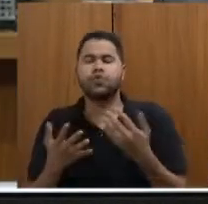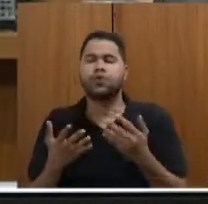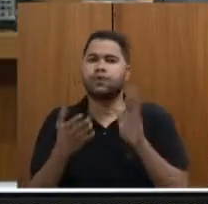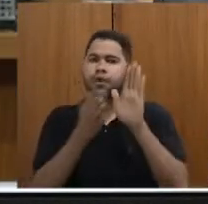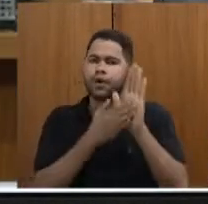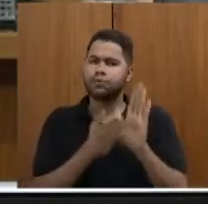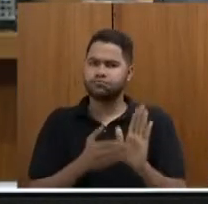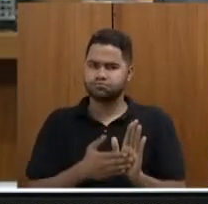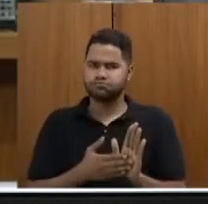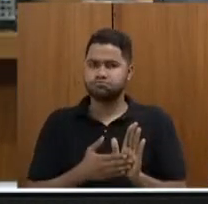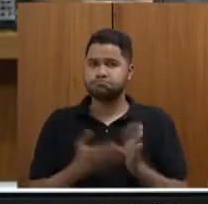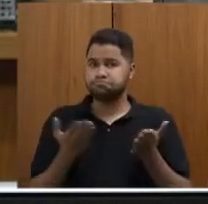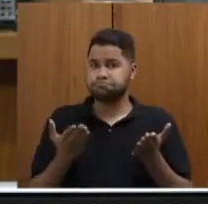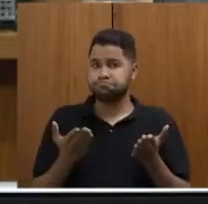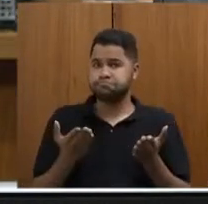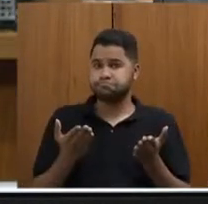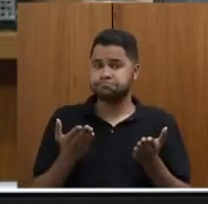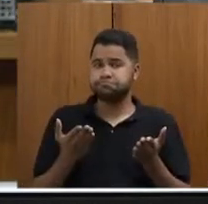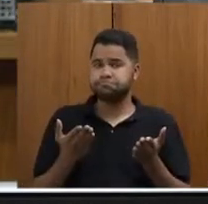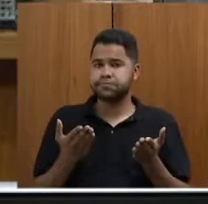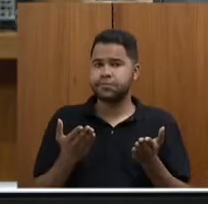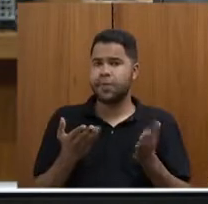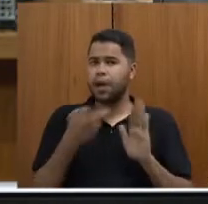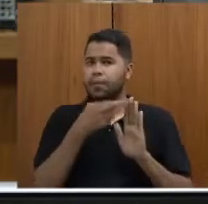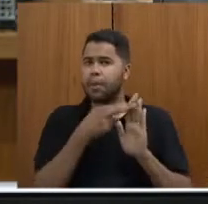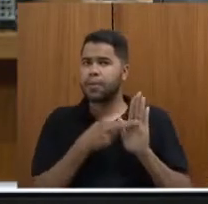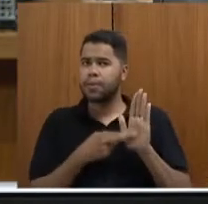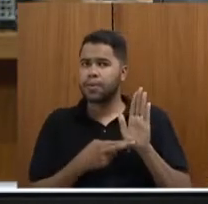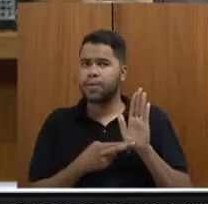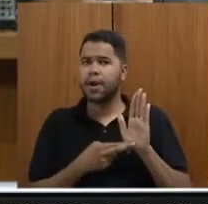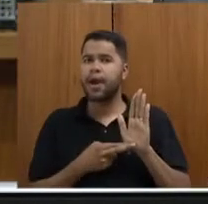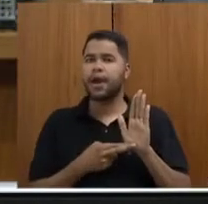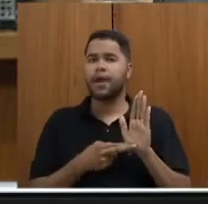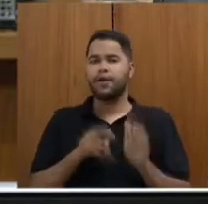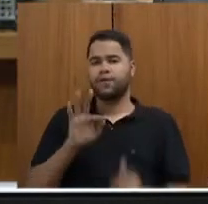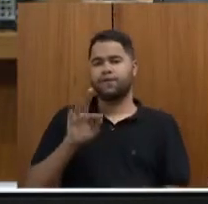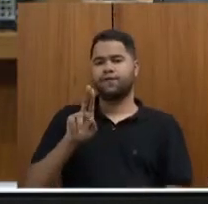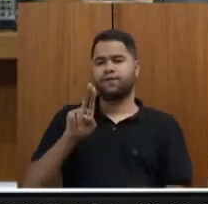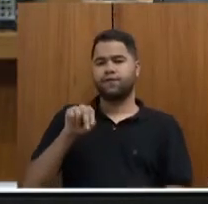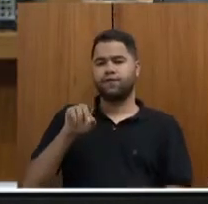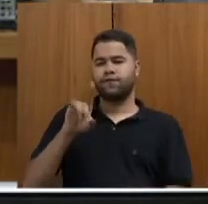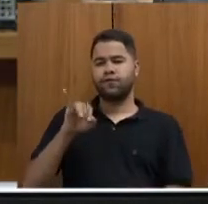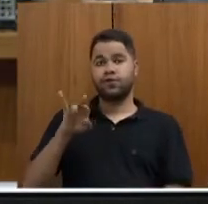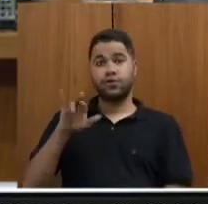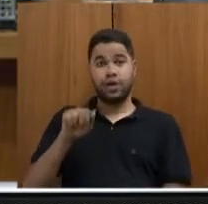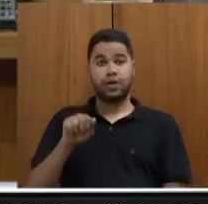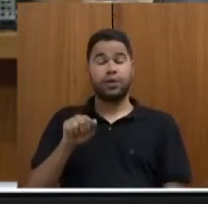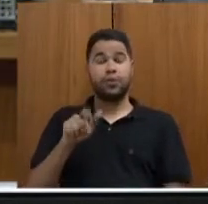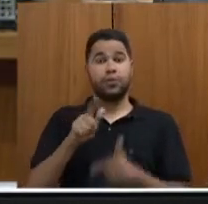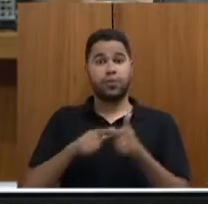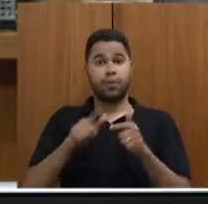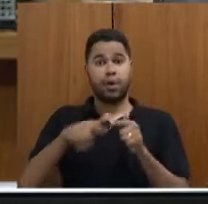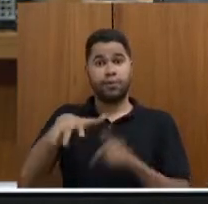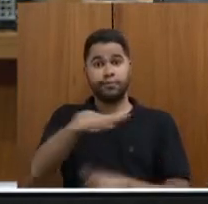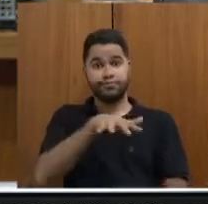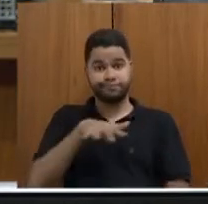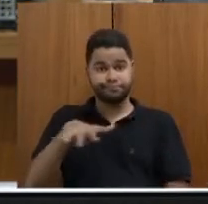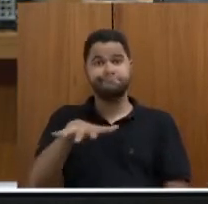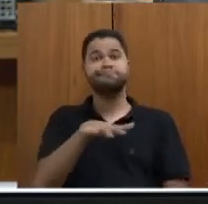tratado. A senhora falou em regularização fundiária, que é um programa social também.